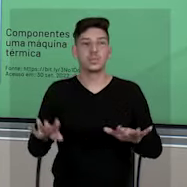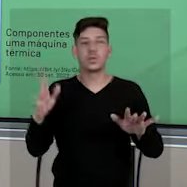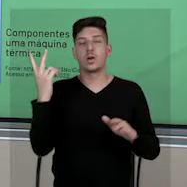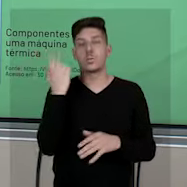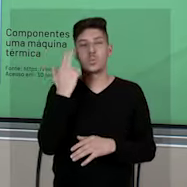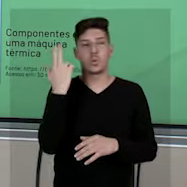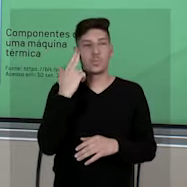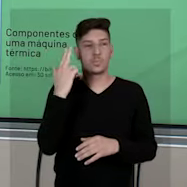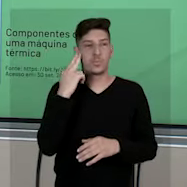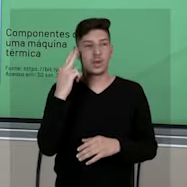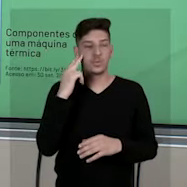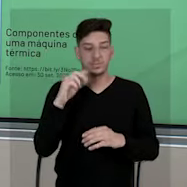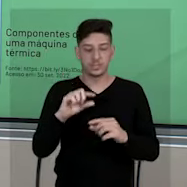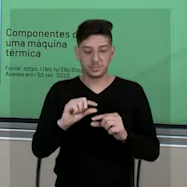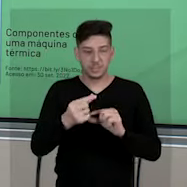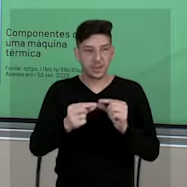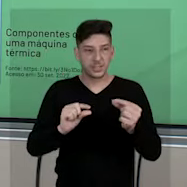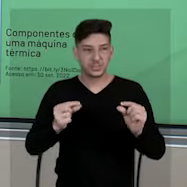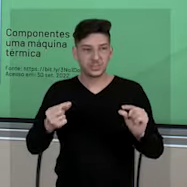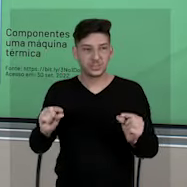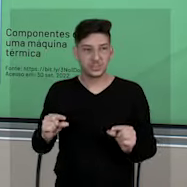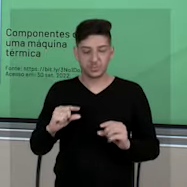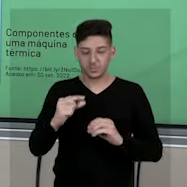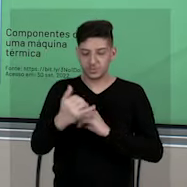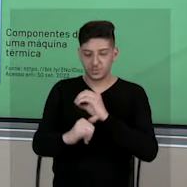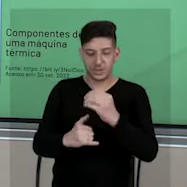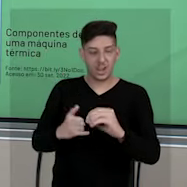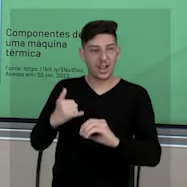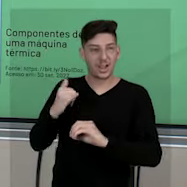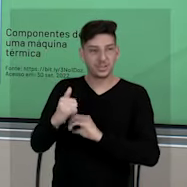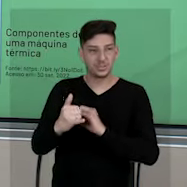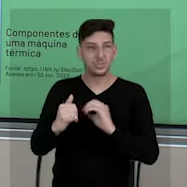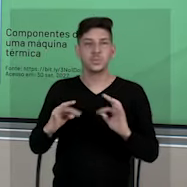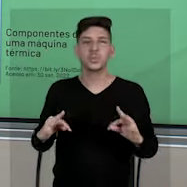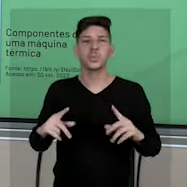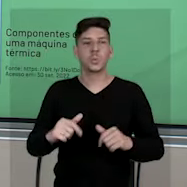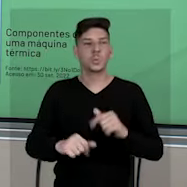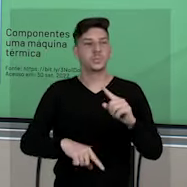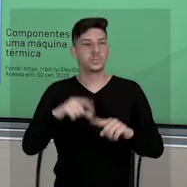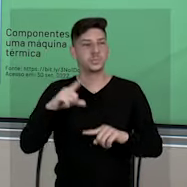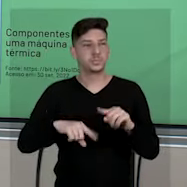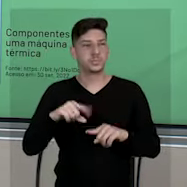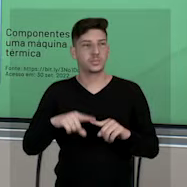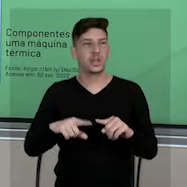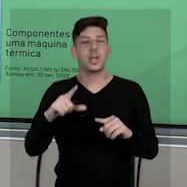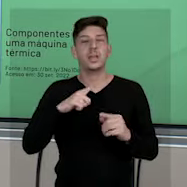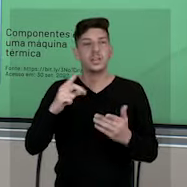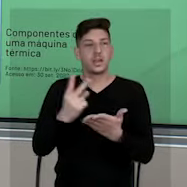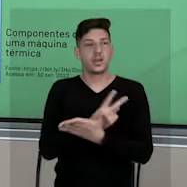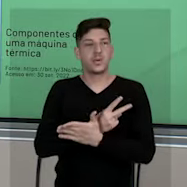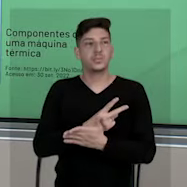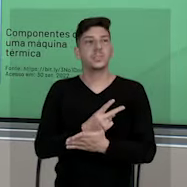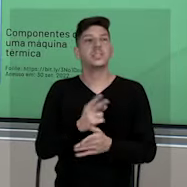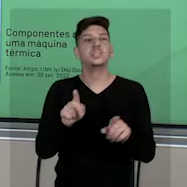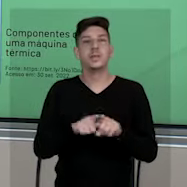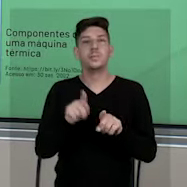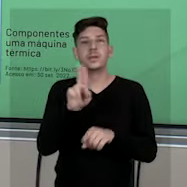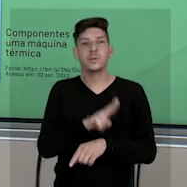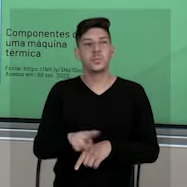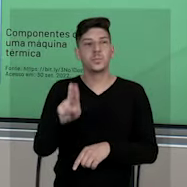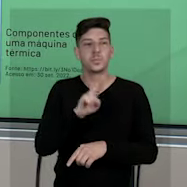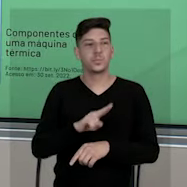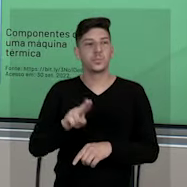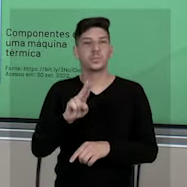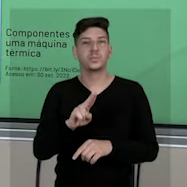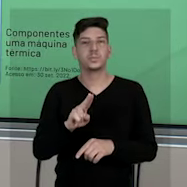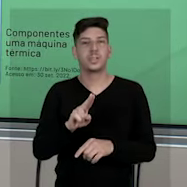ali às partículas atômicas que compõem todos os materiais, ele vai acontecer e ser aproveitado por nós aqui